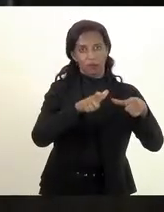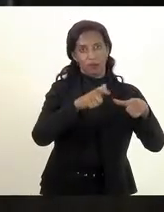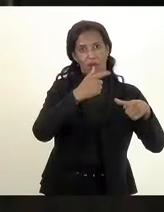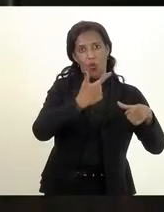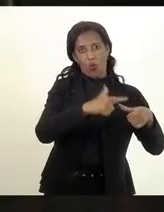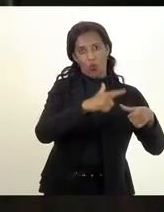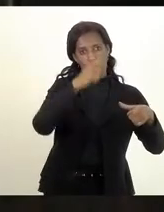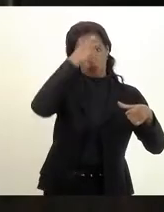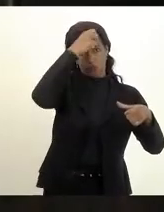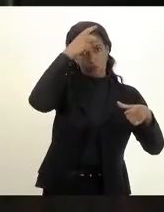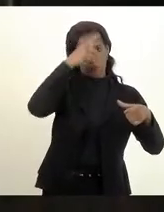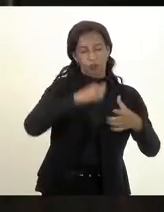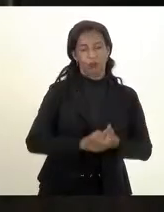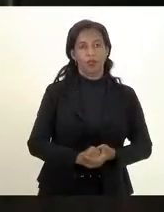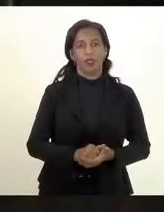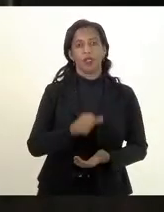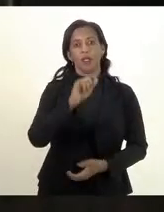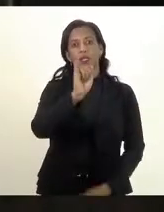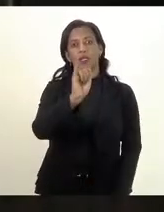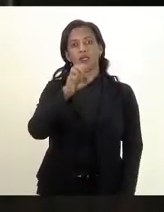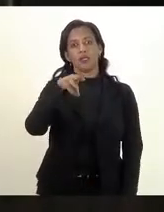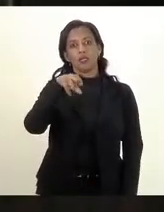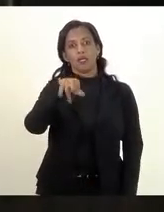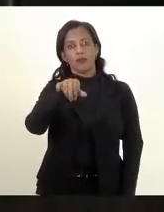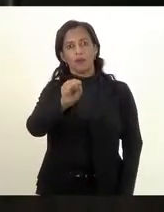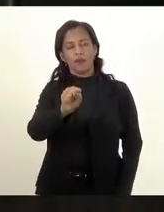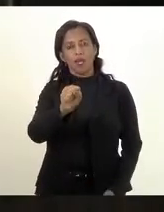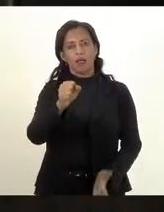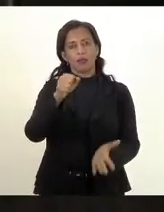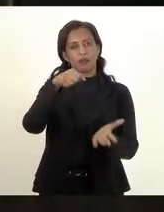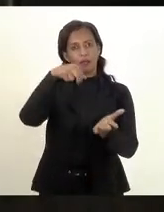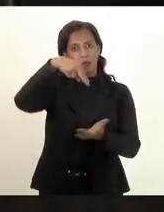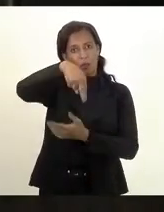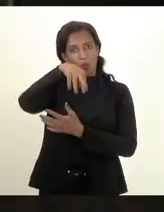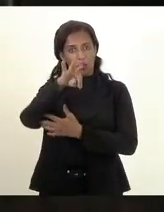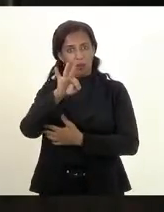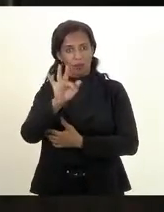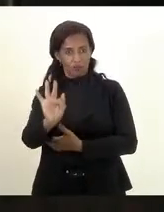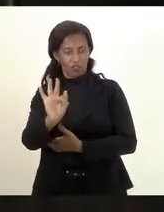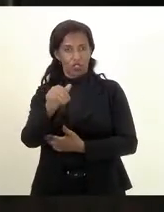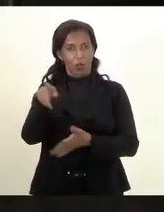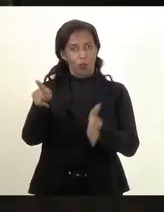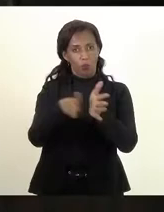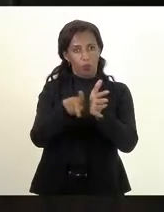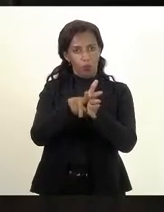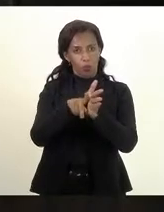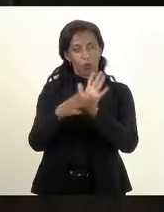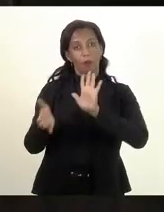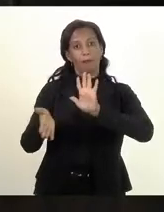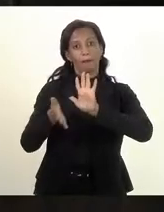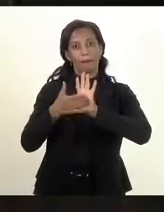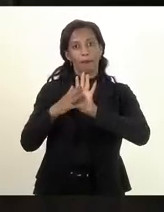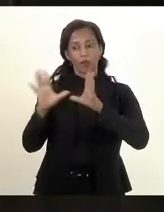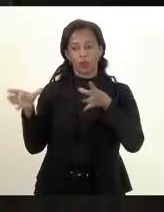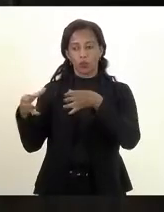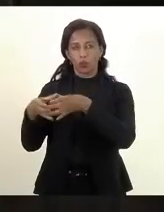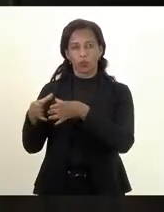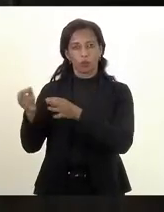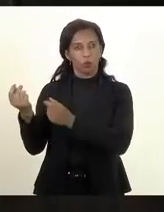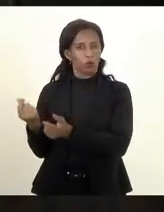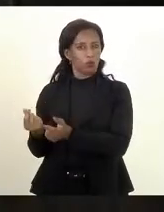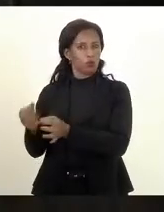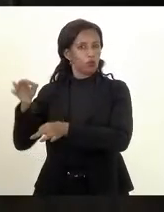ICMS nas cotas de serviços públicos estaduais emitidas para templos de qualquer culto, pareceres das comissões de Constituição e